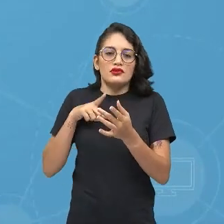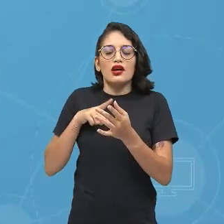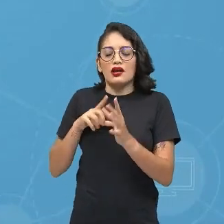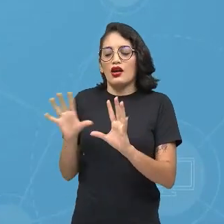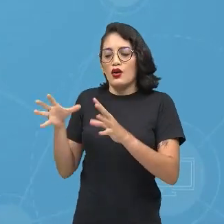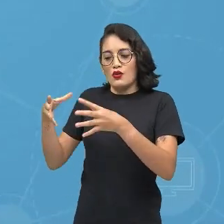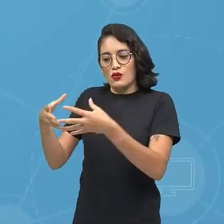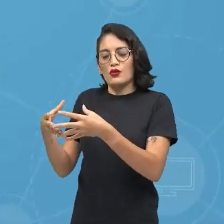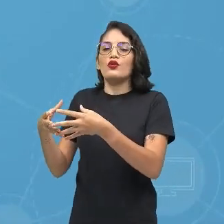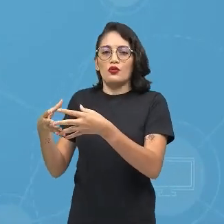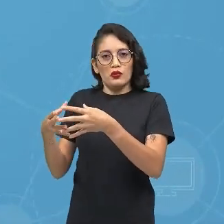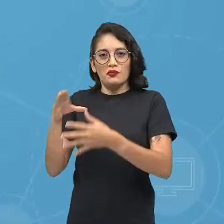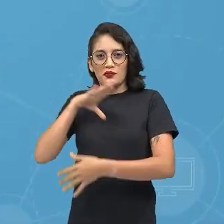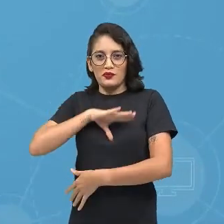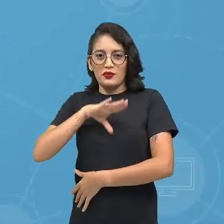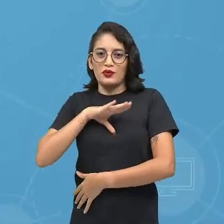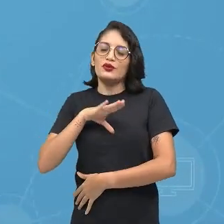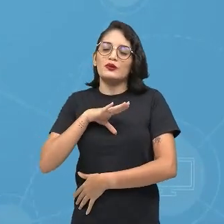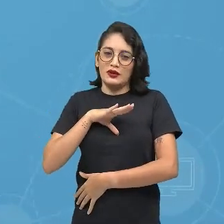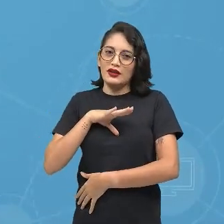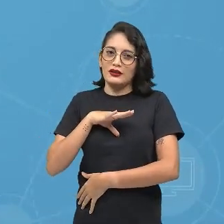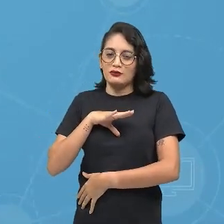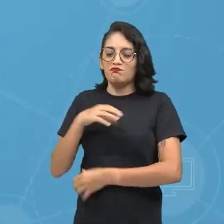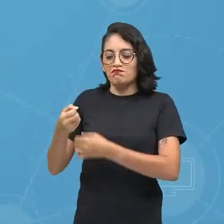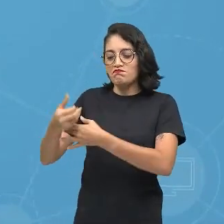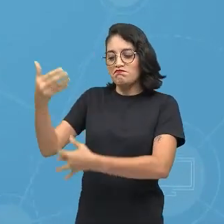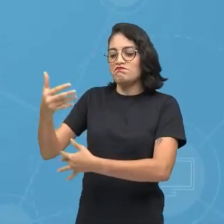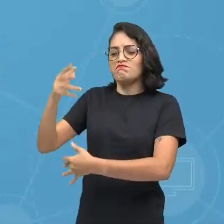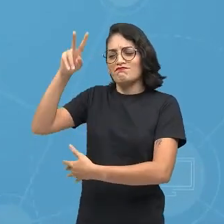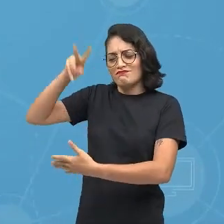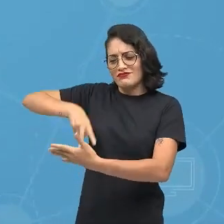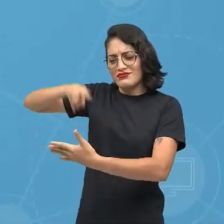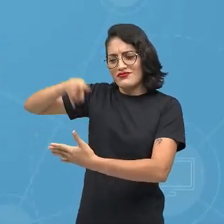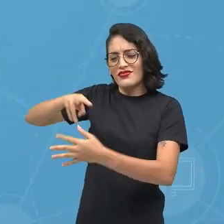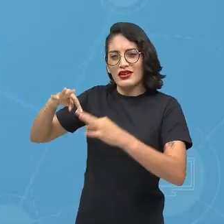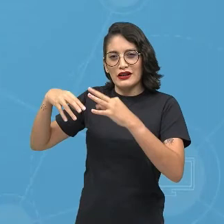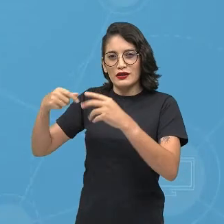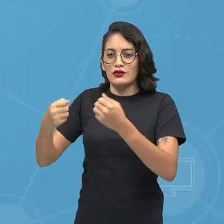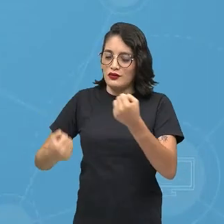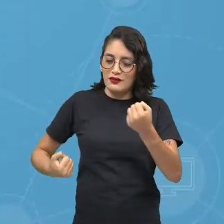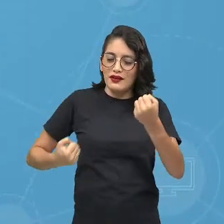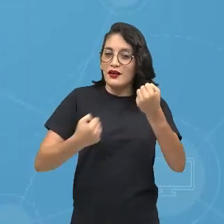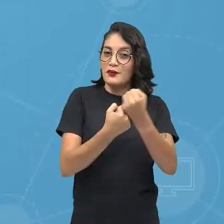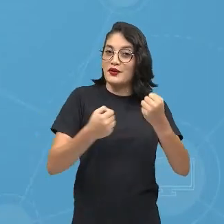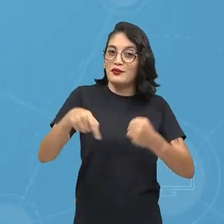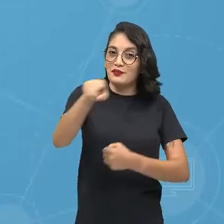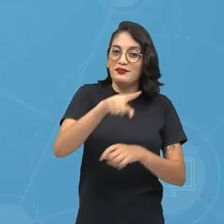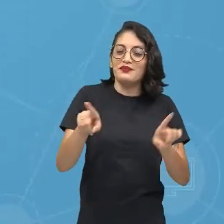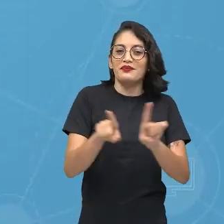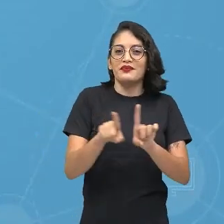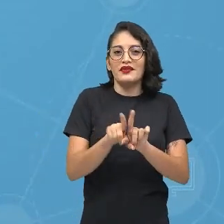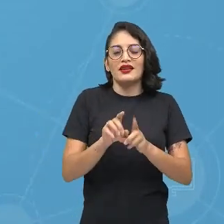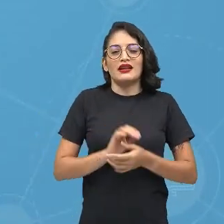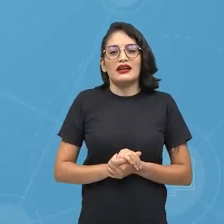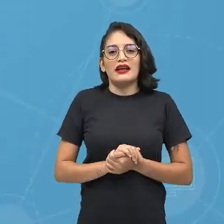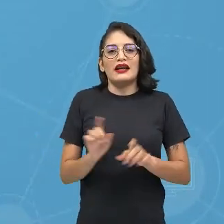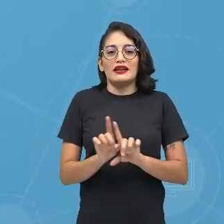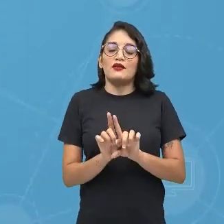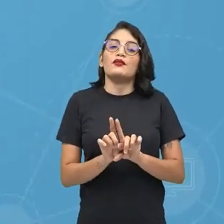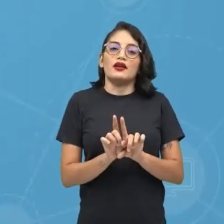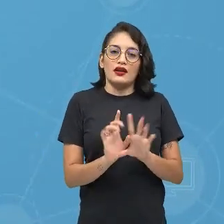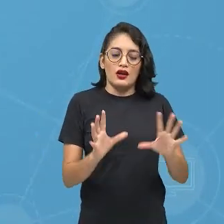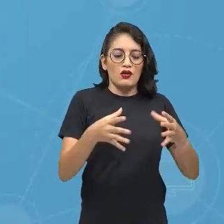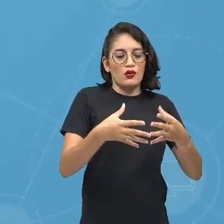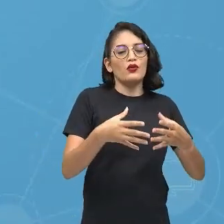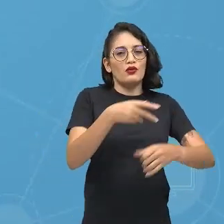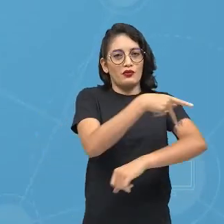equipe de língua portuguesa toda presente aí no chat, acompanhando, um suporte para você também. Assim também como a nossa equipe